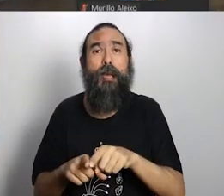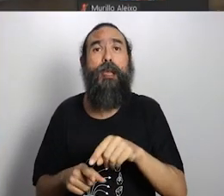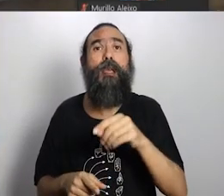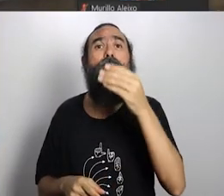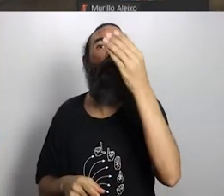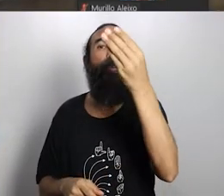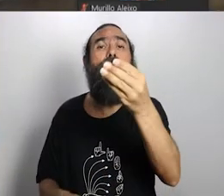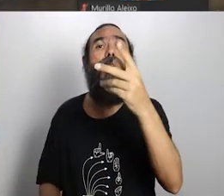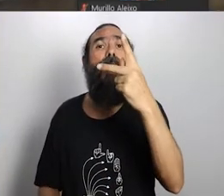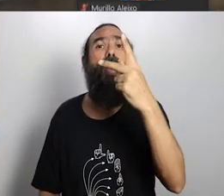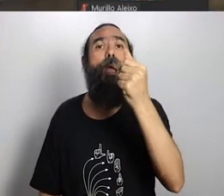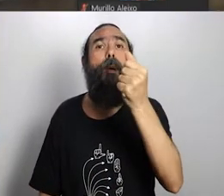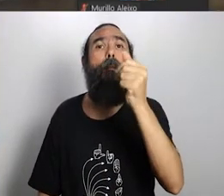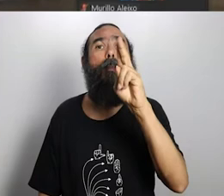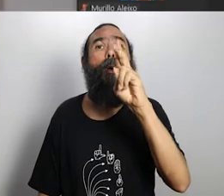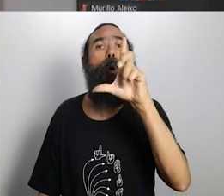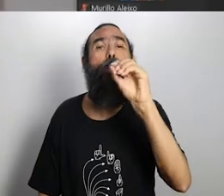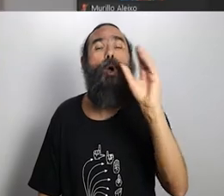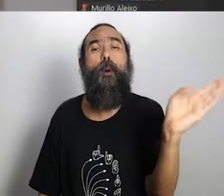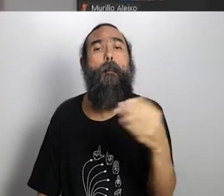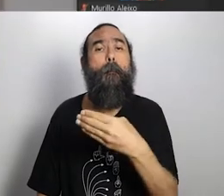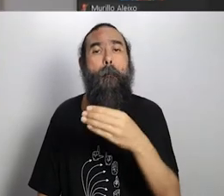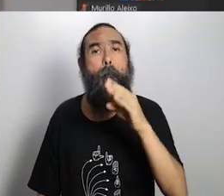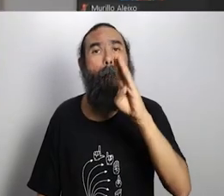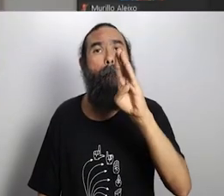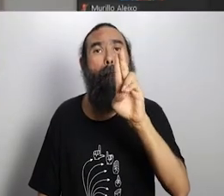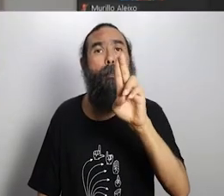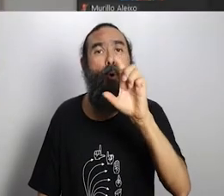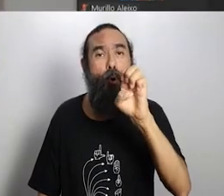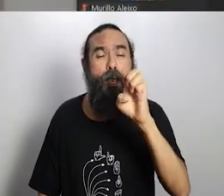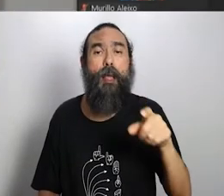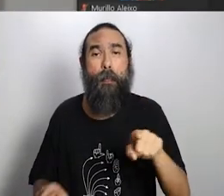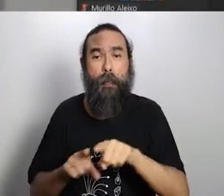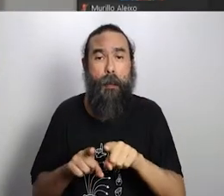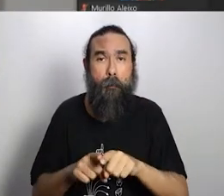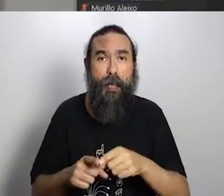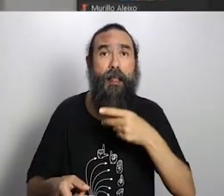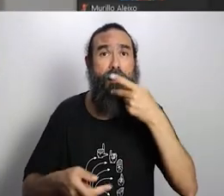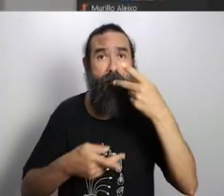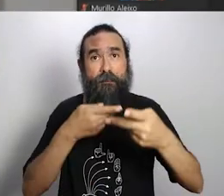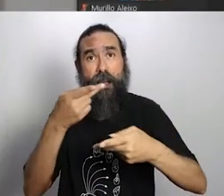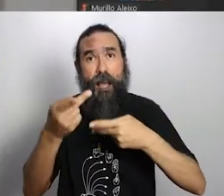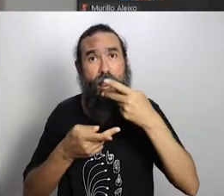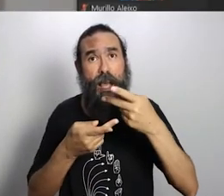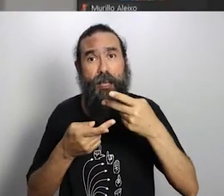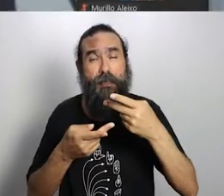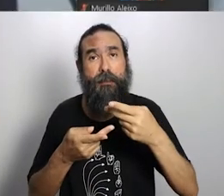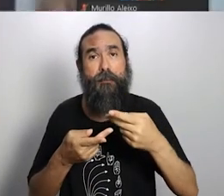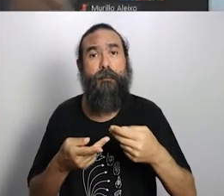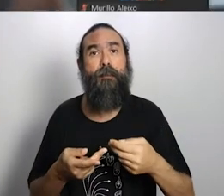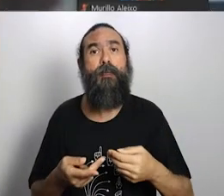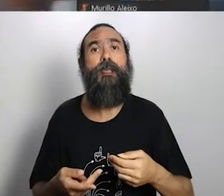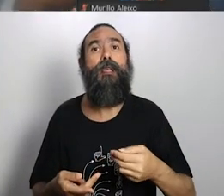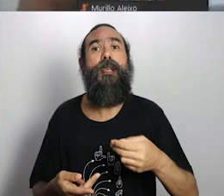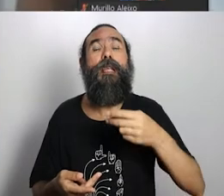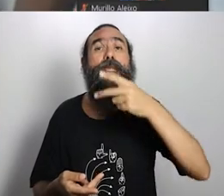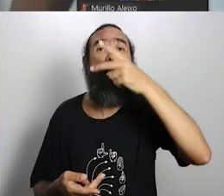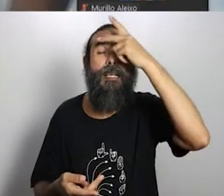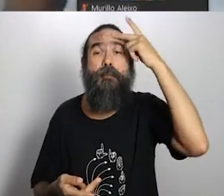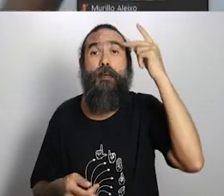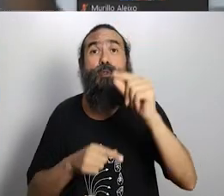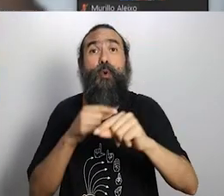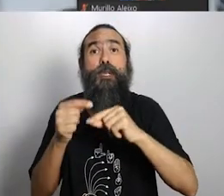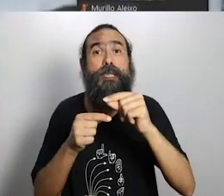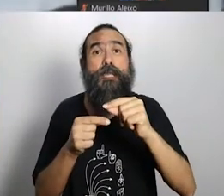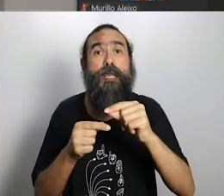esse tipo de produtor que, na verdade, ele cuida de verdade. Eu queria muito que